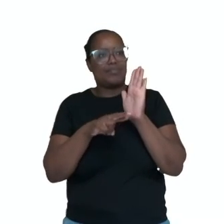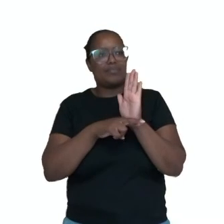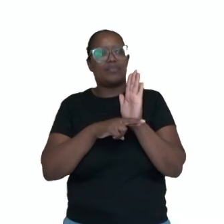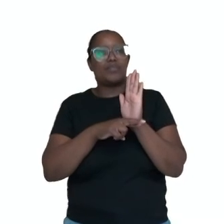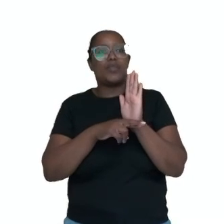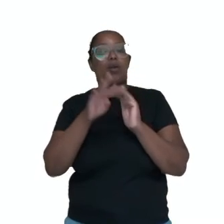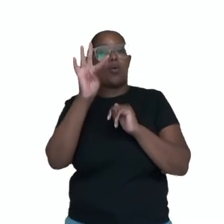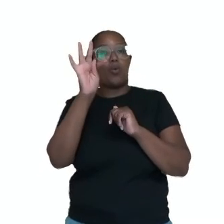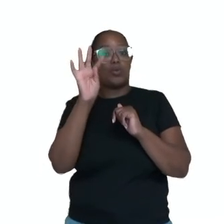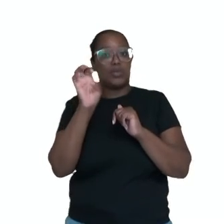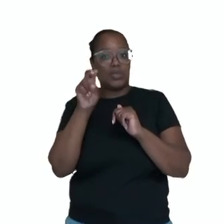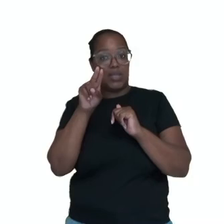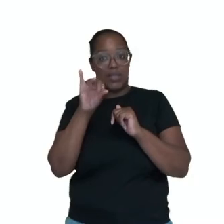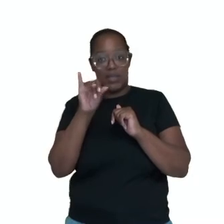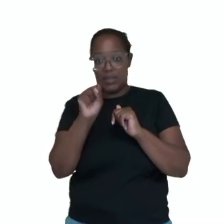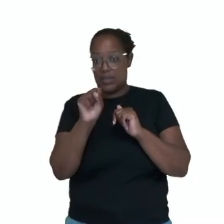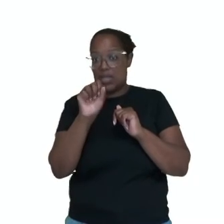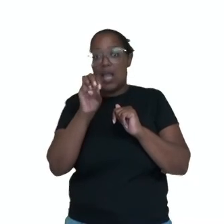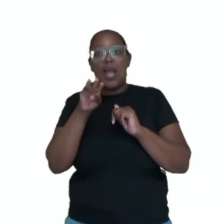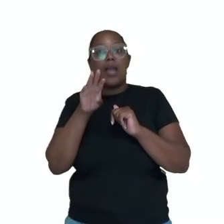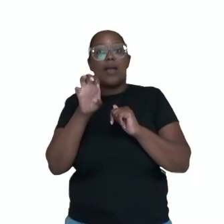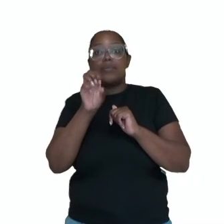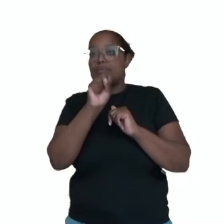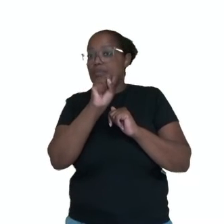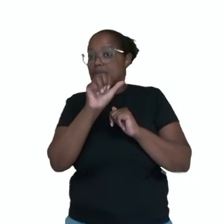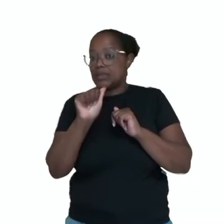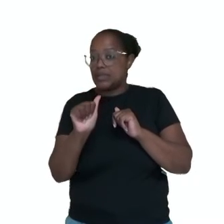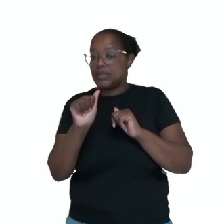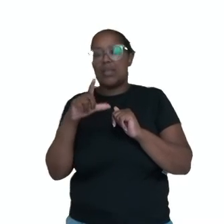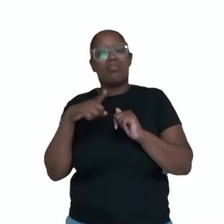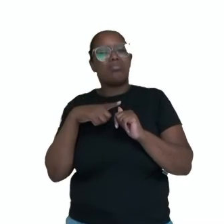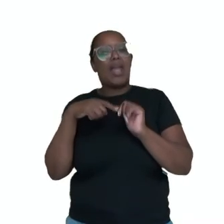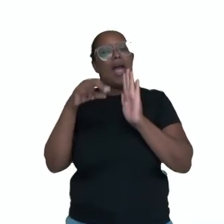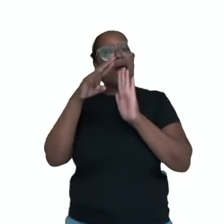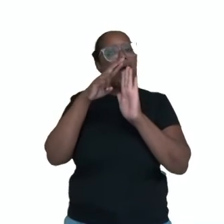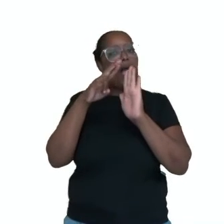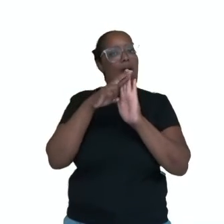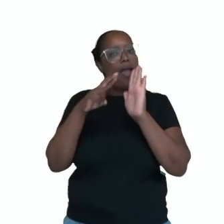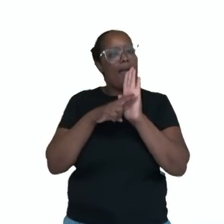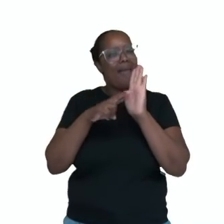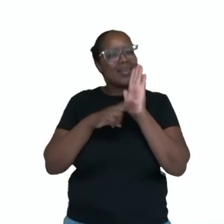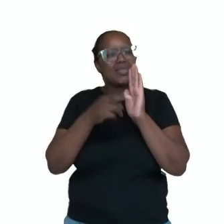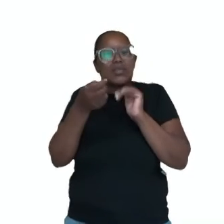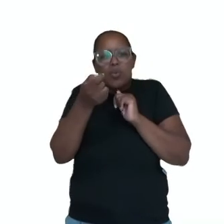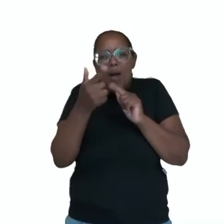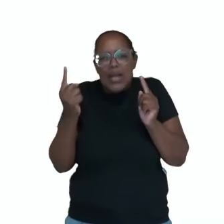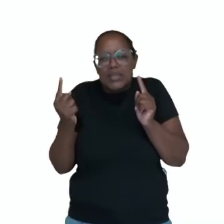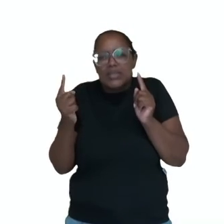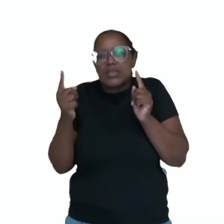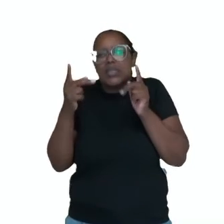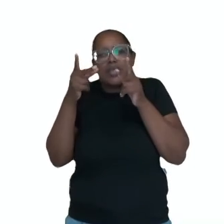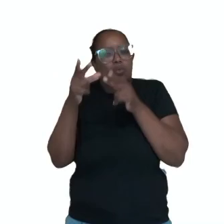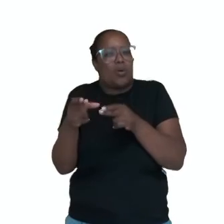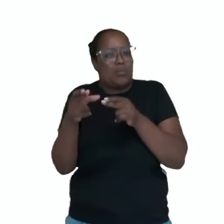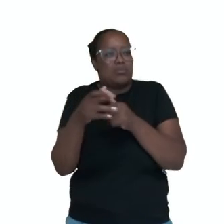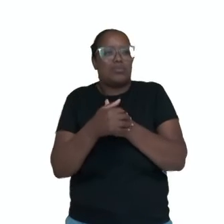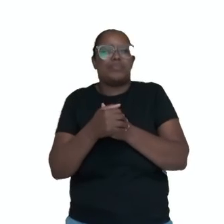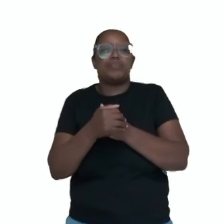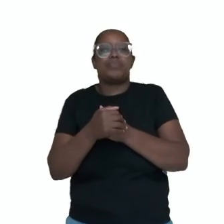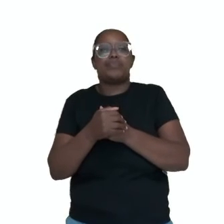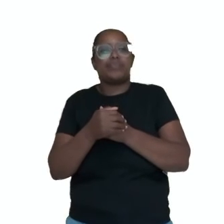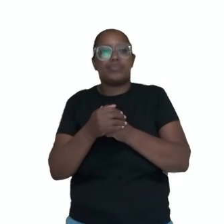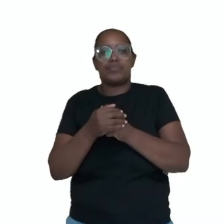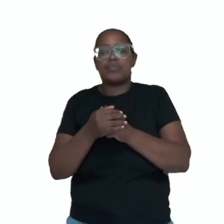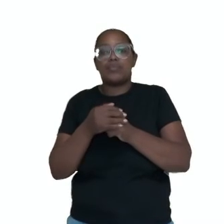que o tênis de mesa, né, e o ping-pong têm regras semelhantes, eles quase se difundem ali, né? Sendo que